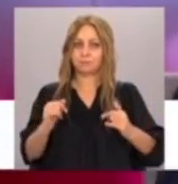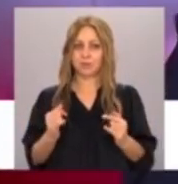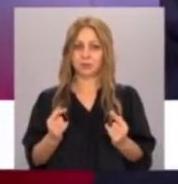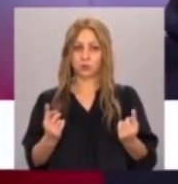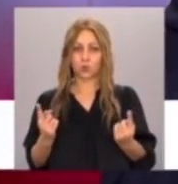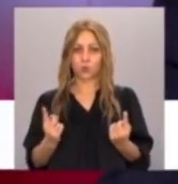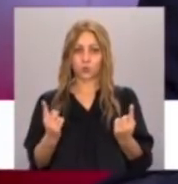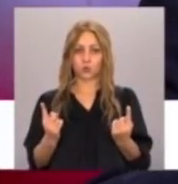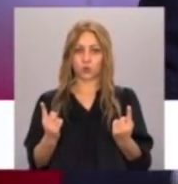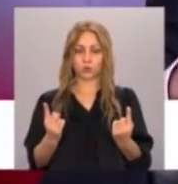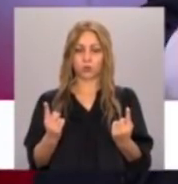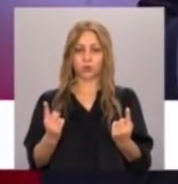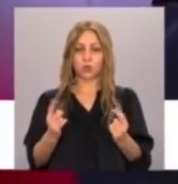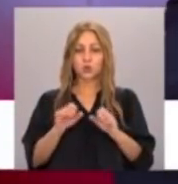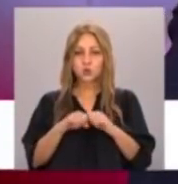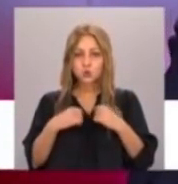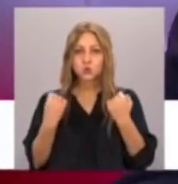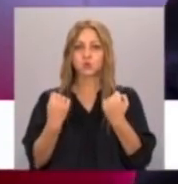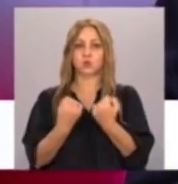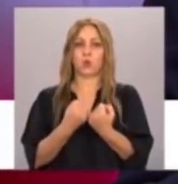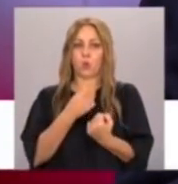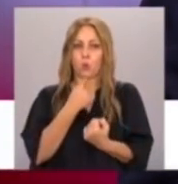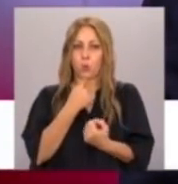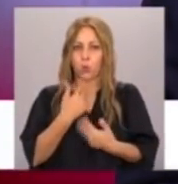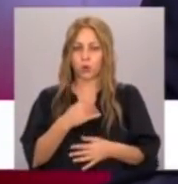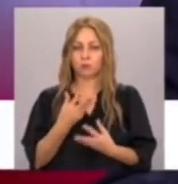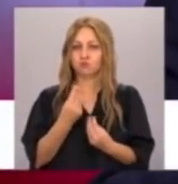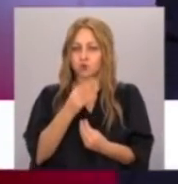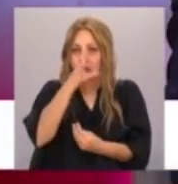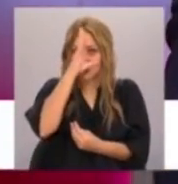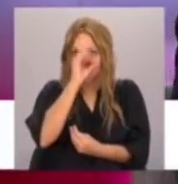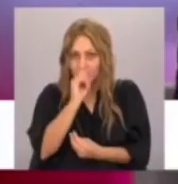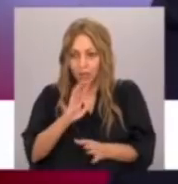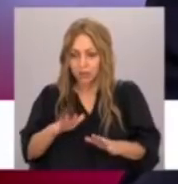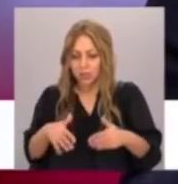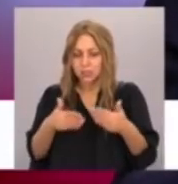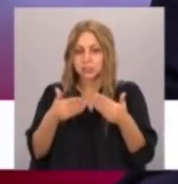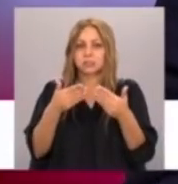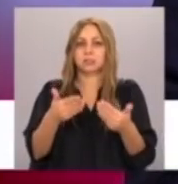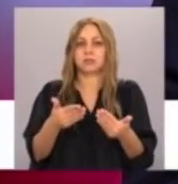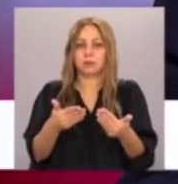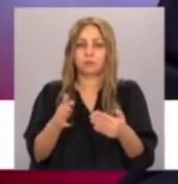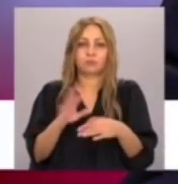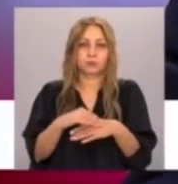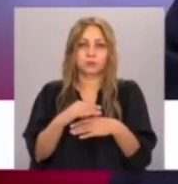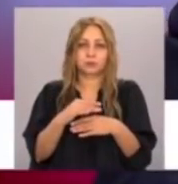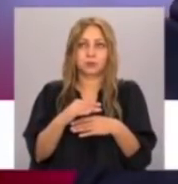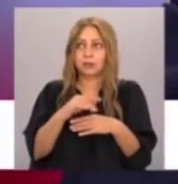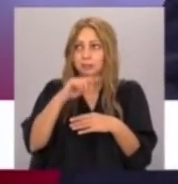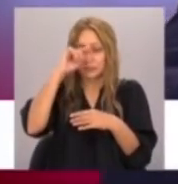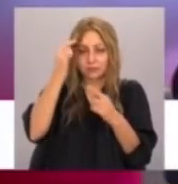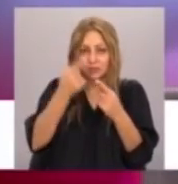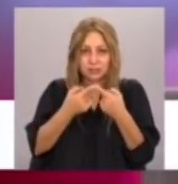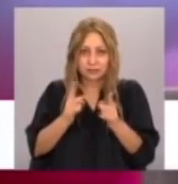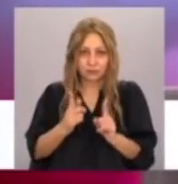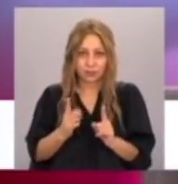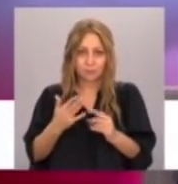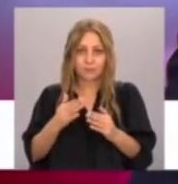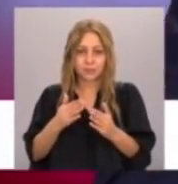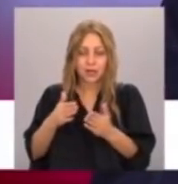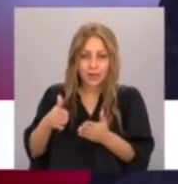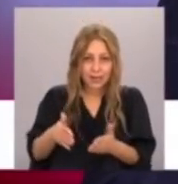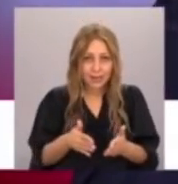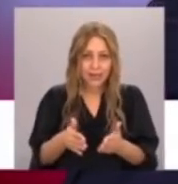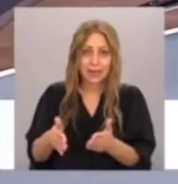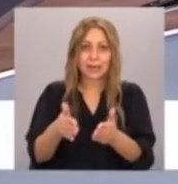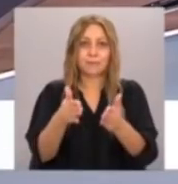tanto socialismo em cima de nós tanto que estado em cima de nós que a convivência não é difícil agora o problema é que no trajeto que